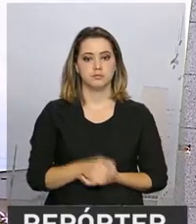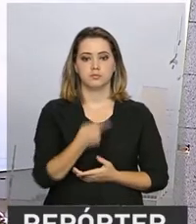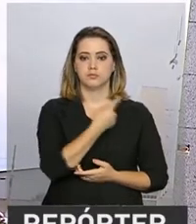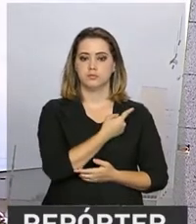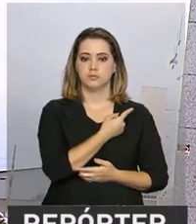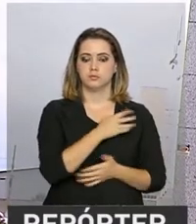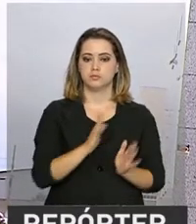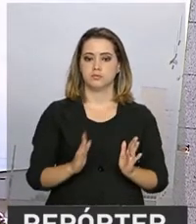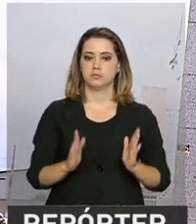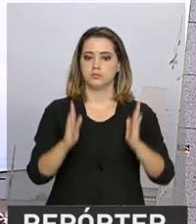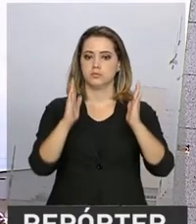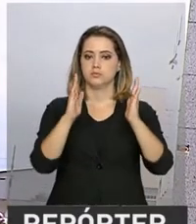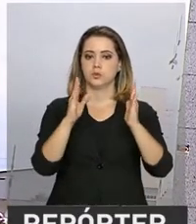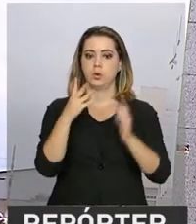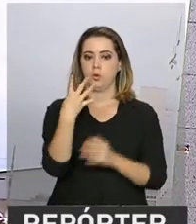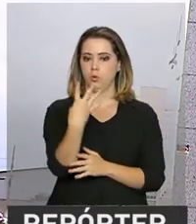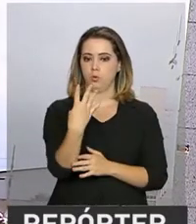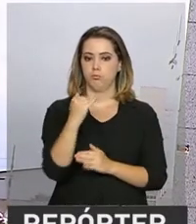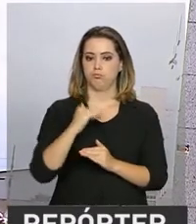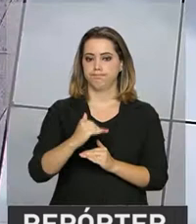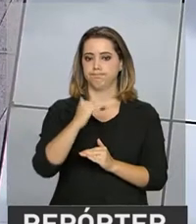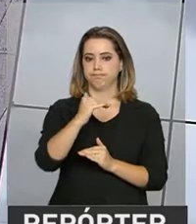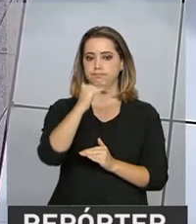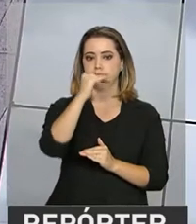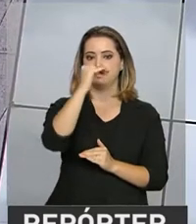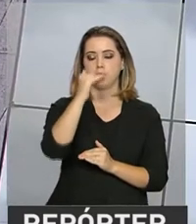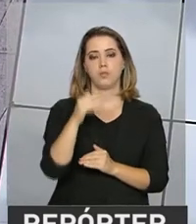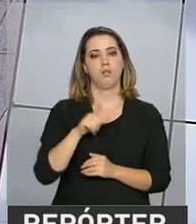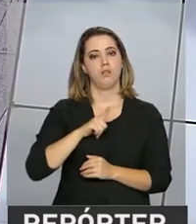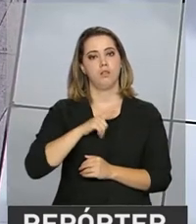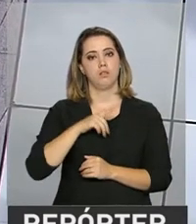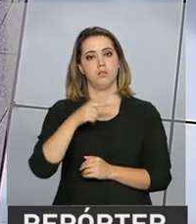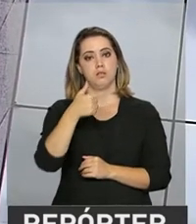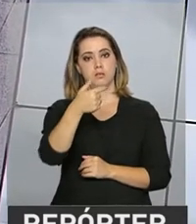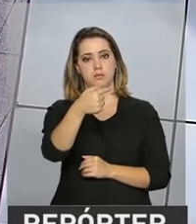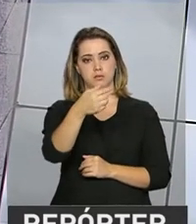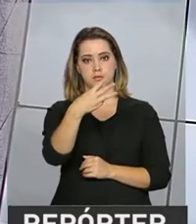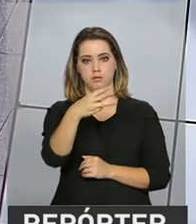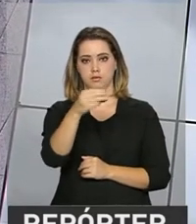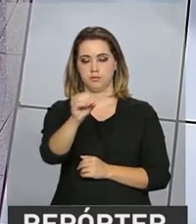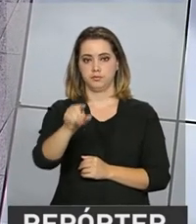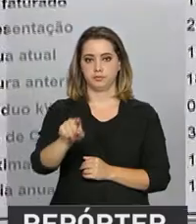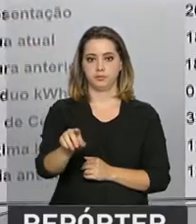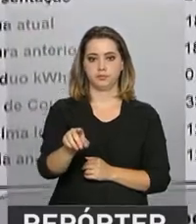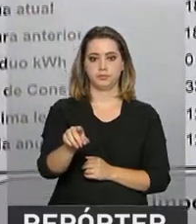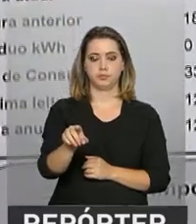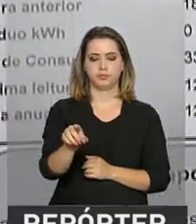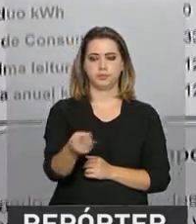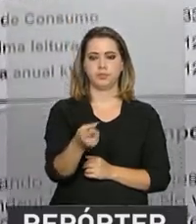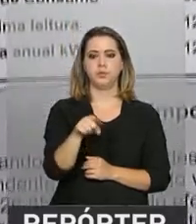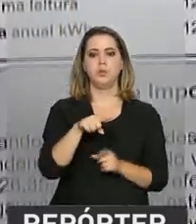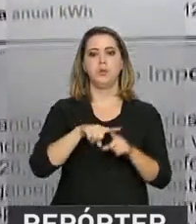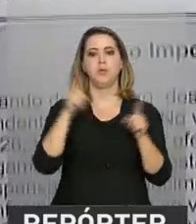Este prédio de 4 pavimentos tem 730 metros quadrados de área construída.